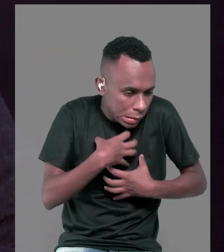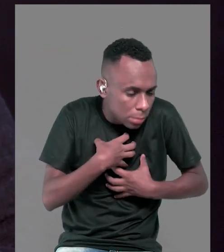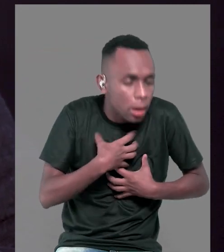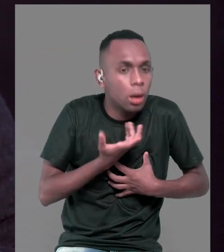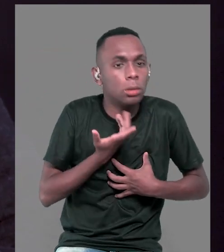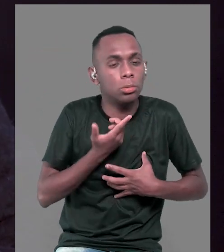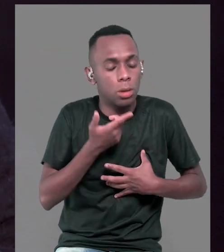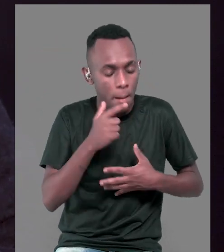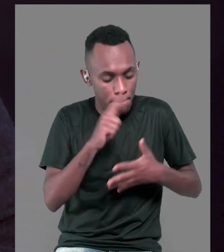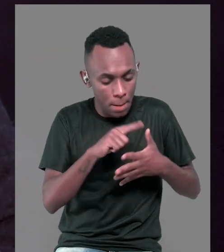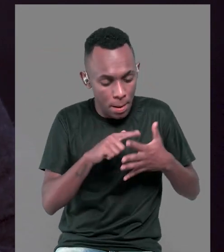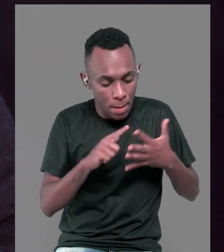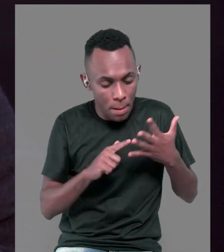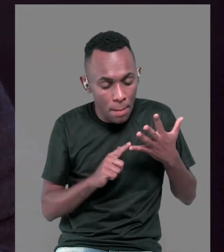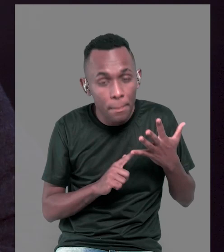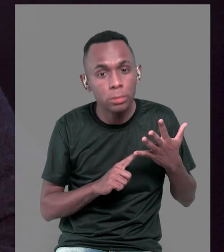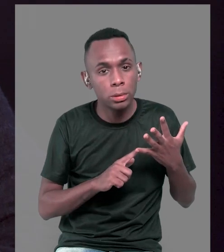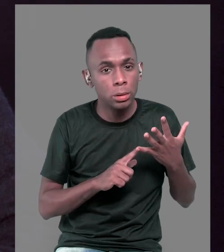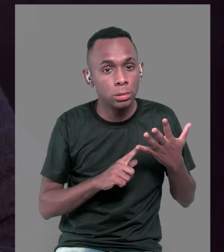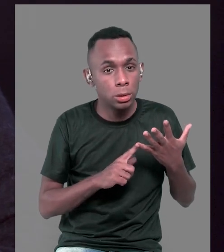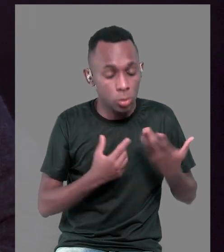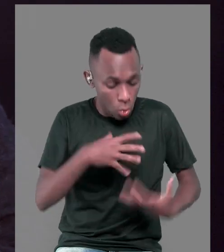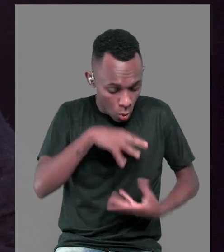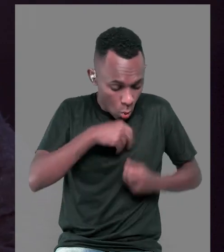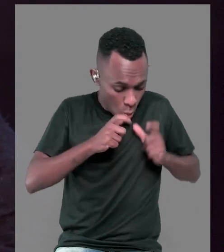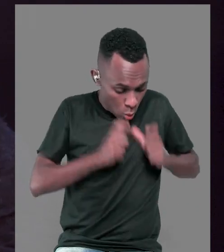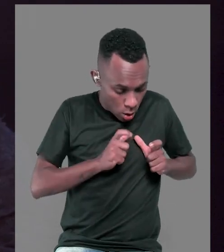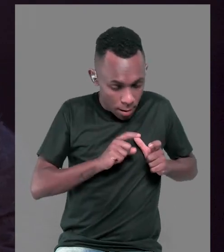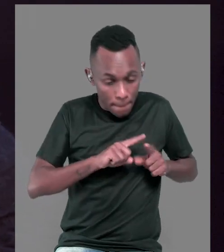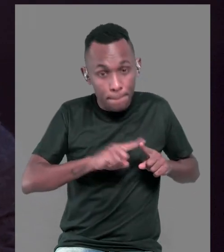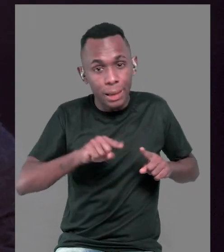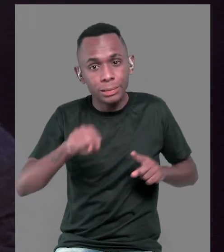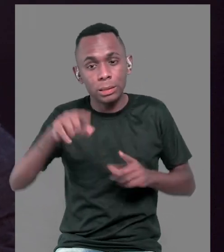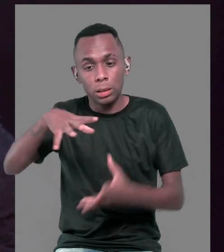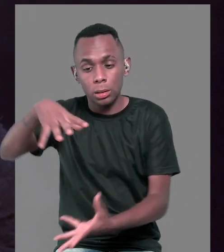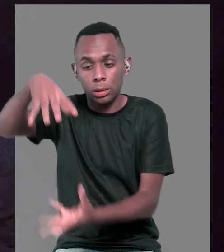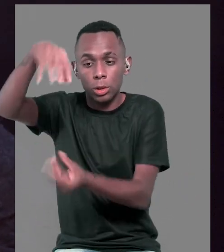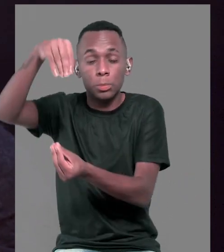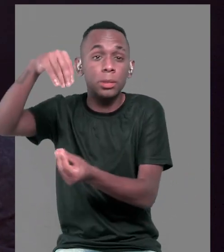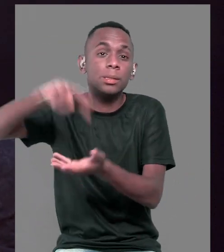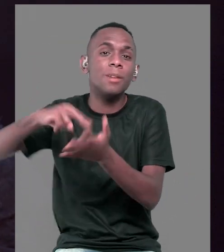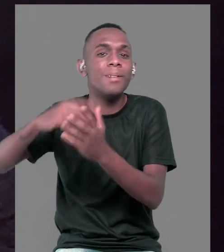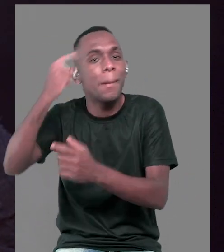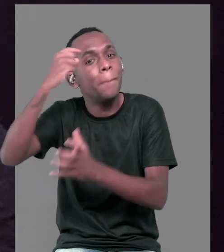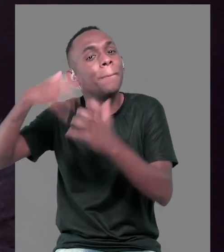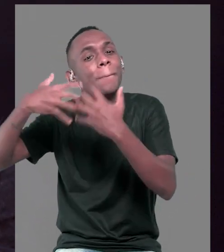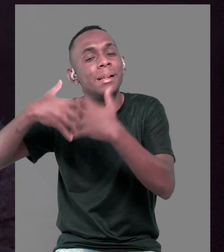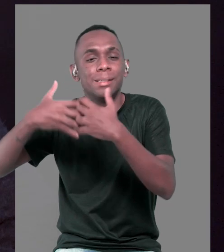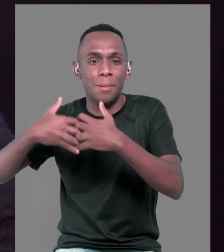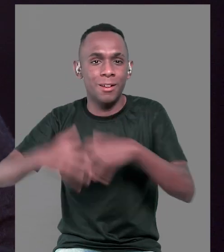sentimentos. Não só, mas lugar dessas coisas. Espírito, lugar de pensamento.